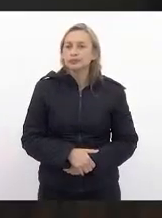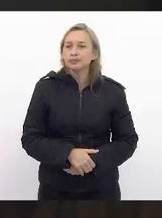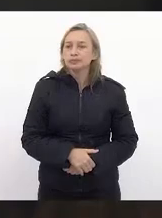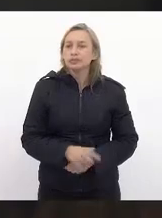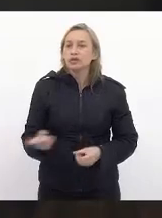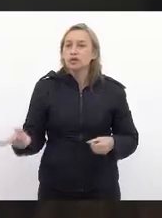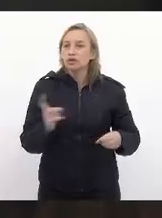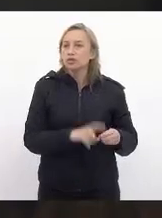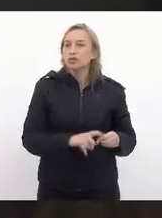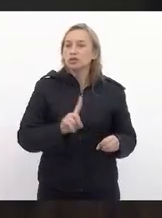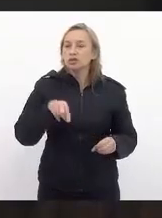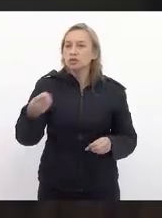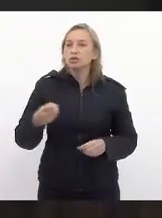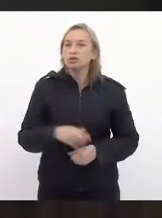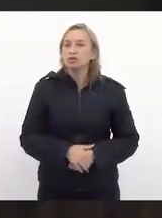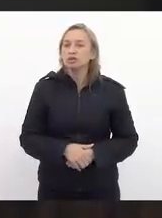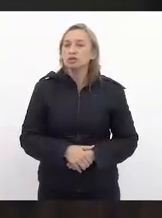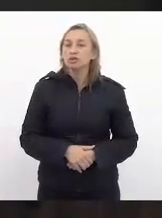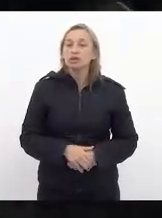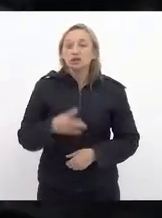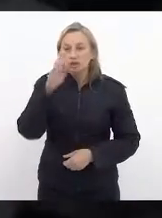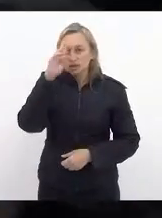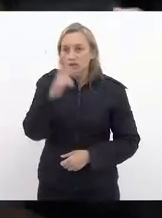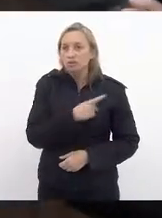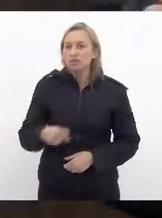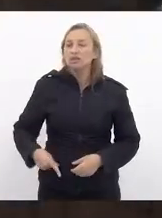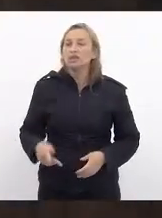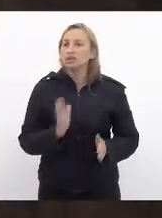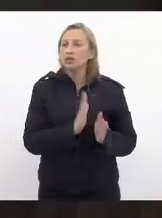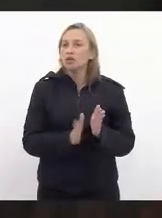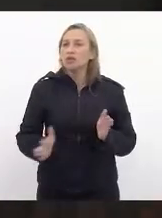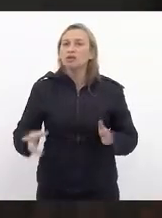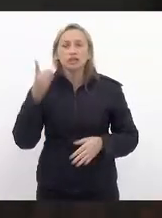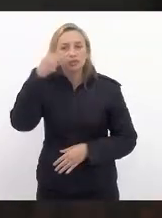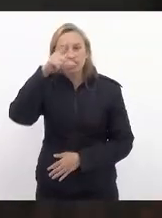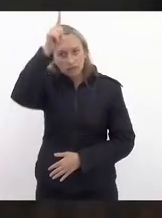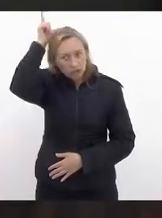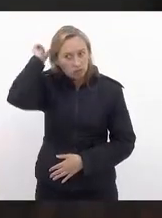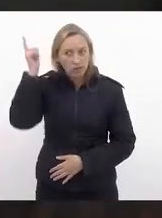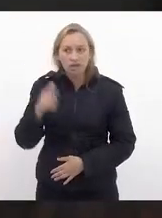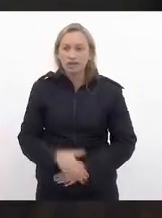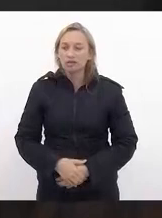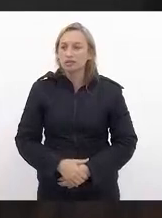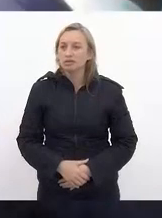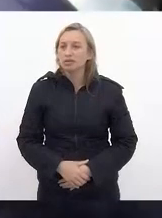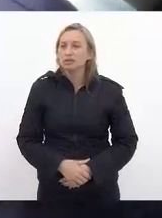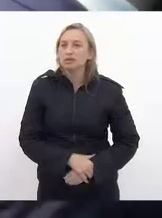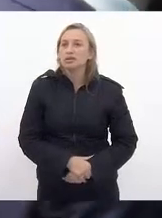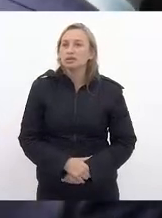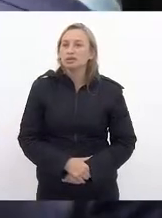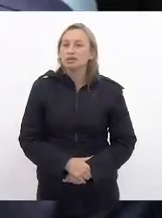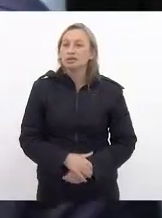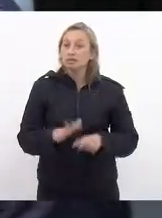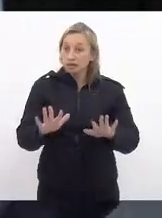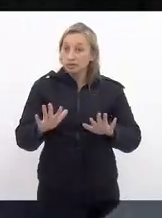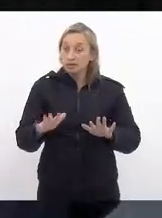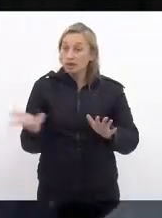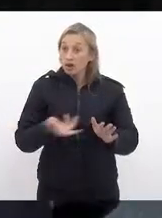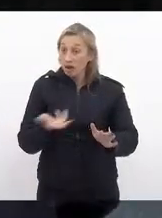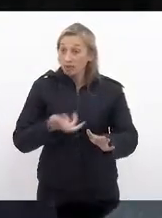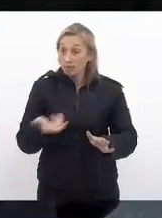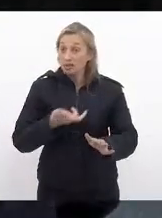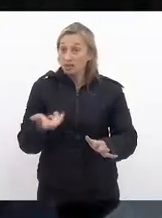e retorna na próxima da presente questão de ordem Deputado Luiz Paulo senhora Presidente para você